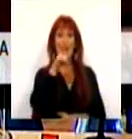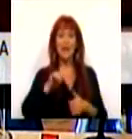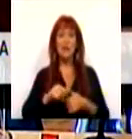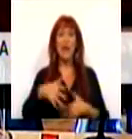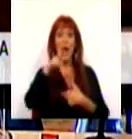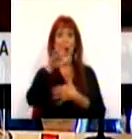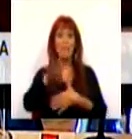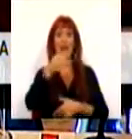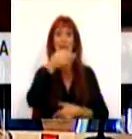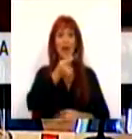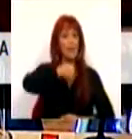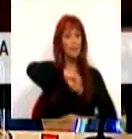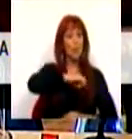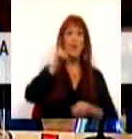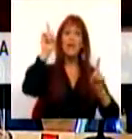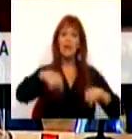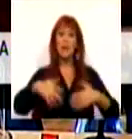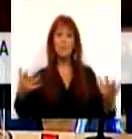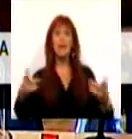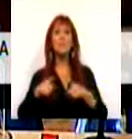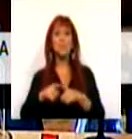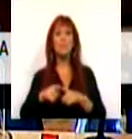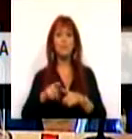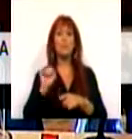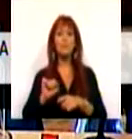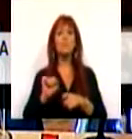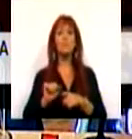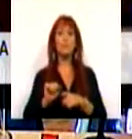fala castelhana e, inclusivamente,